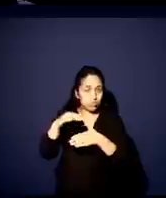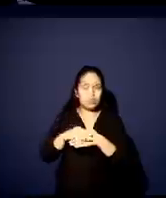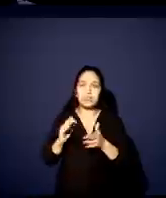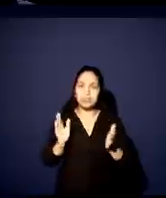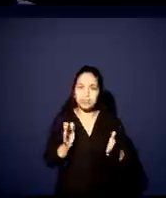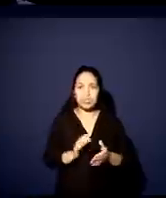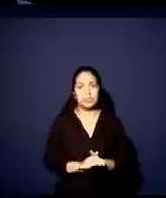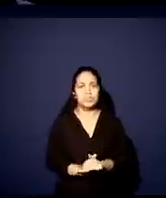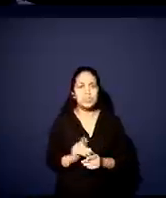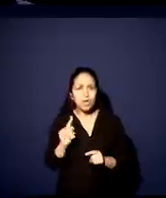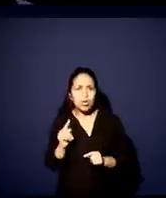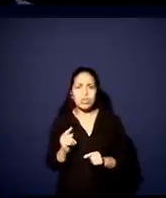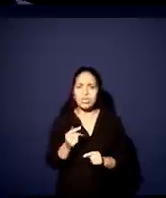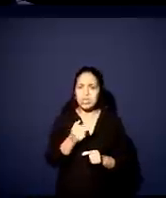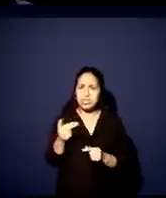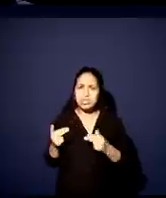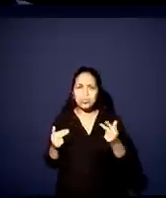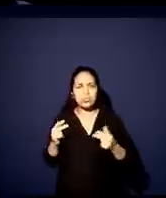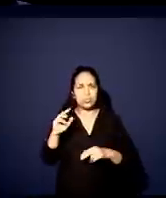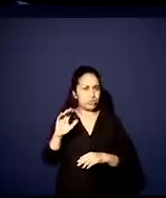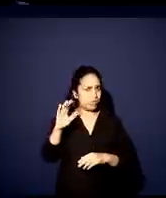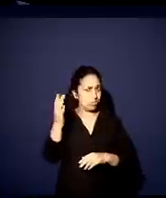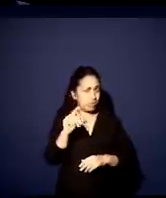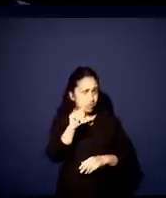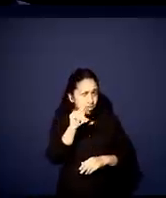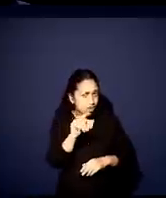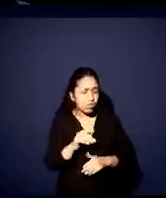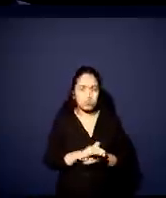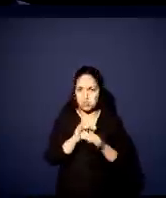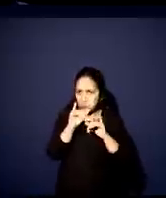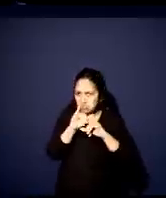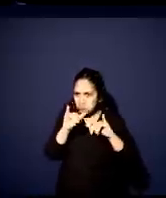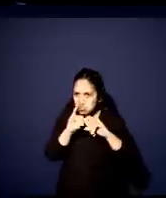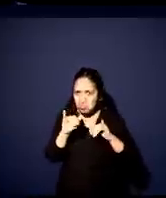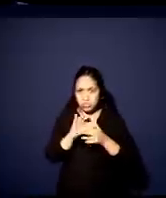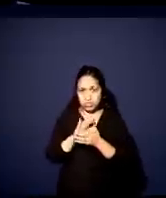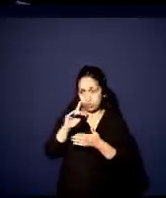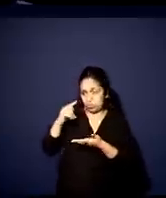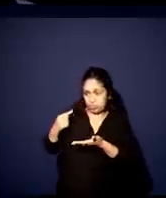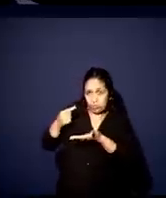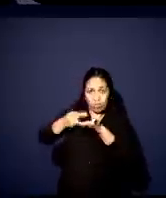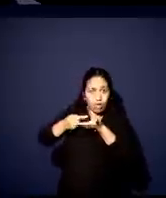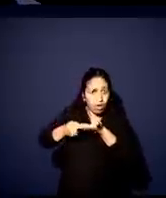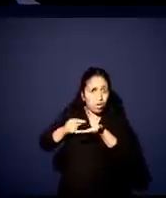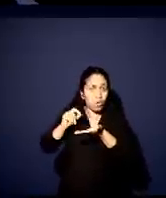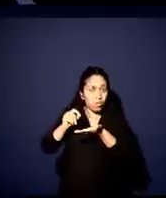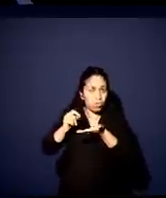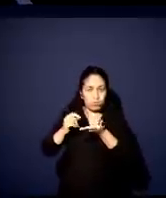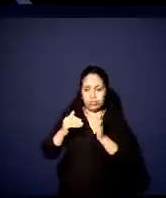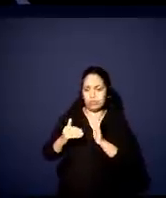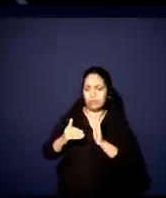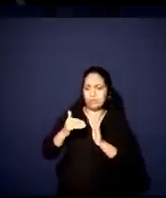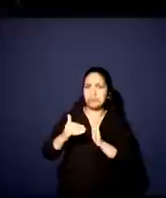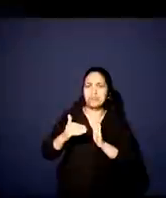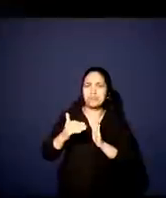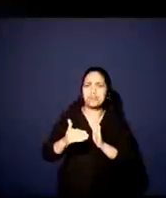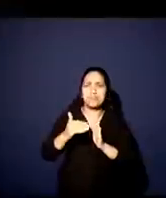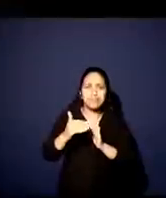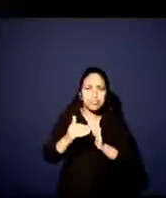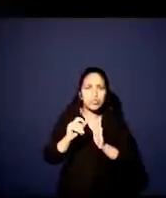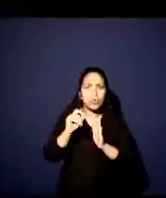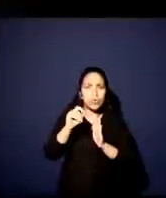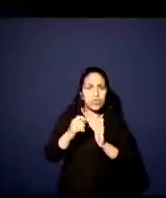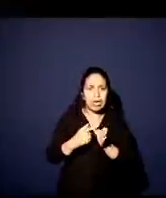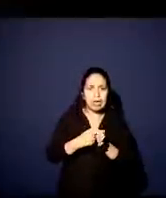que esses fenômenos acabarem, eu diria o seguinte, no dia que saiu o acordo de prorrogar e aumentar a